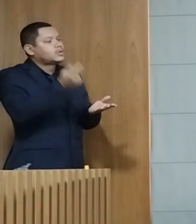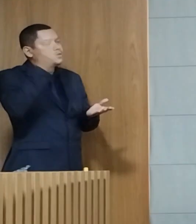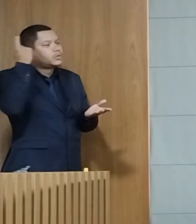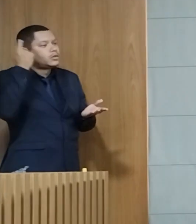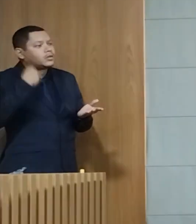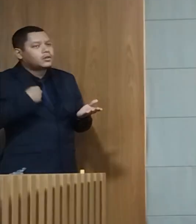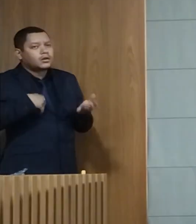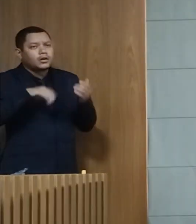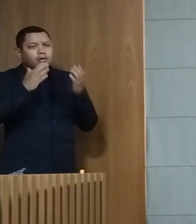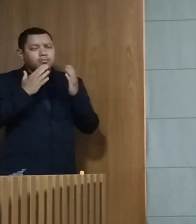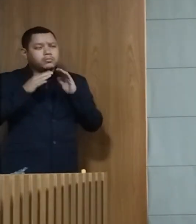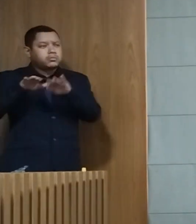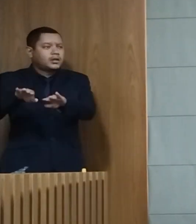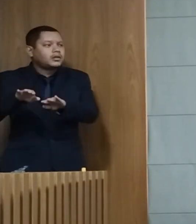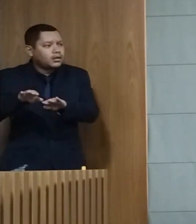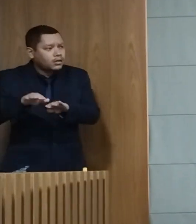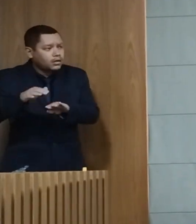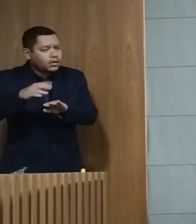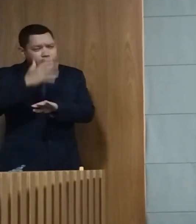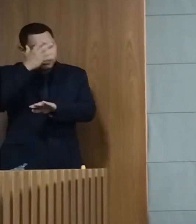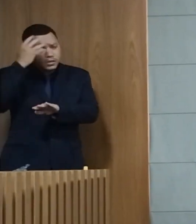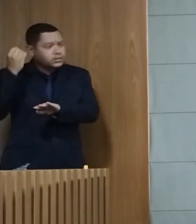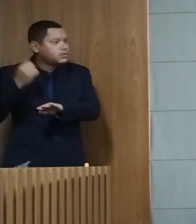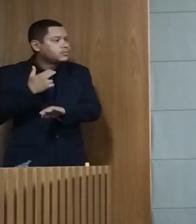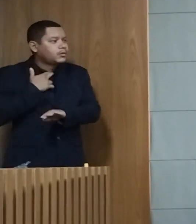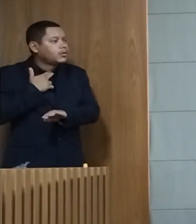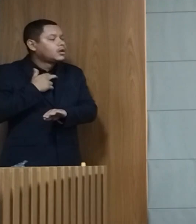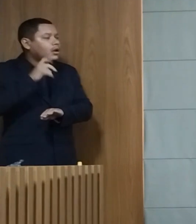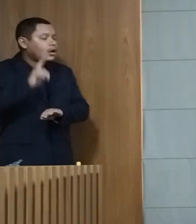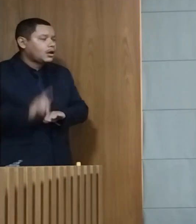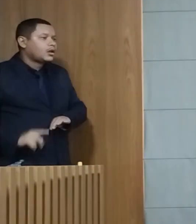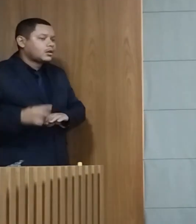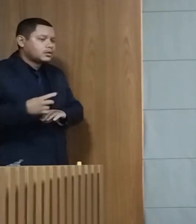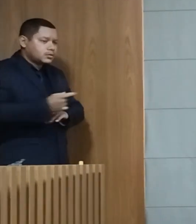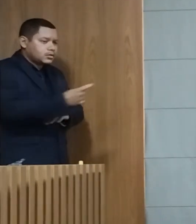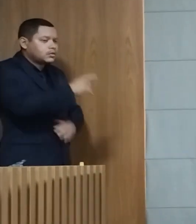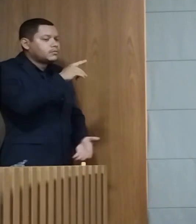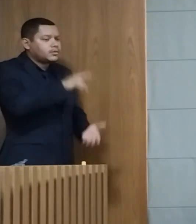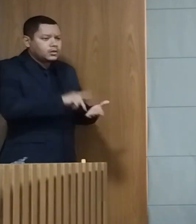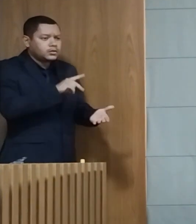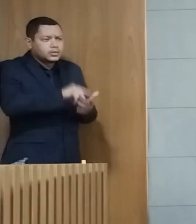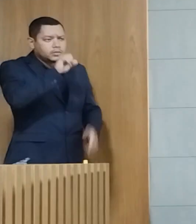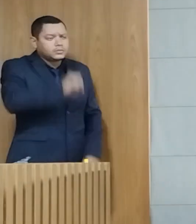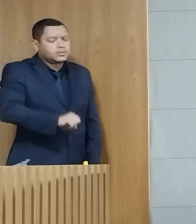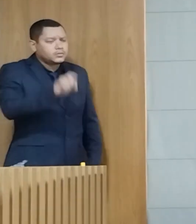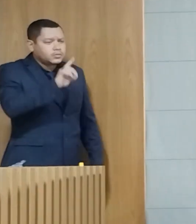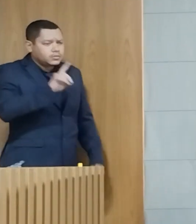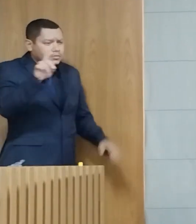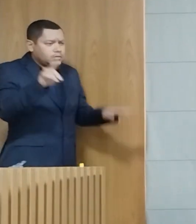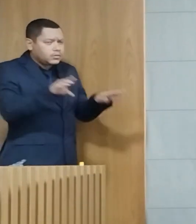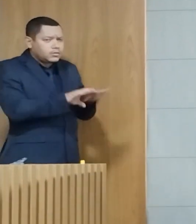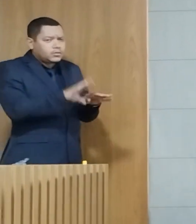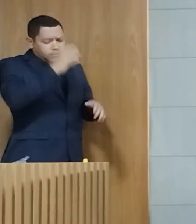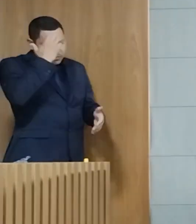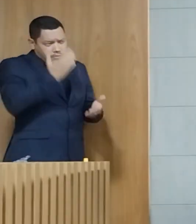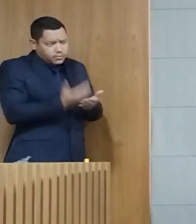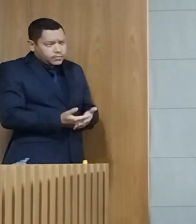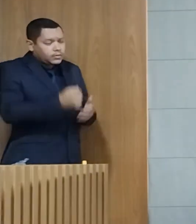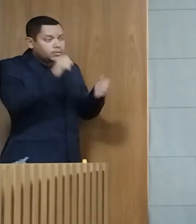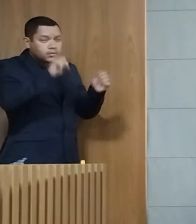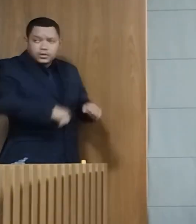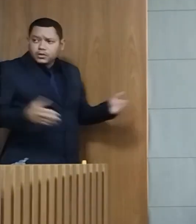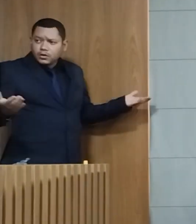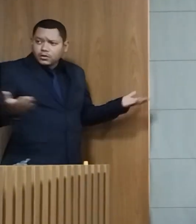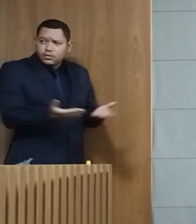numa estante e tratado como algo passado. Ela é a eterna verdade de Deus que eu posso confiar aqui e